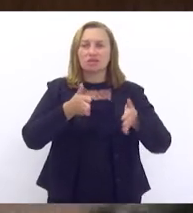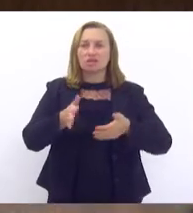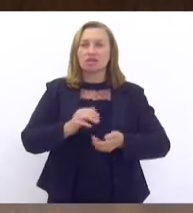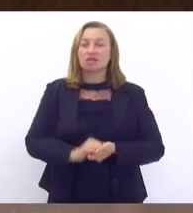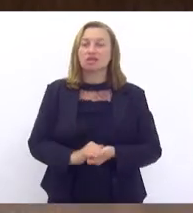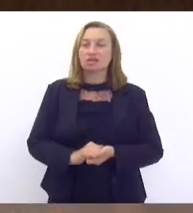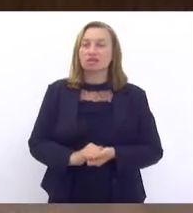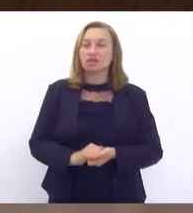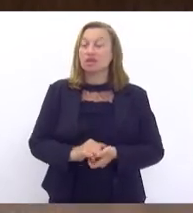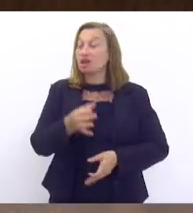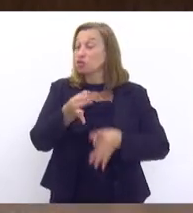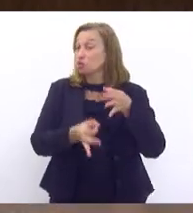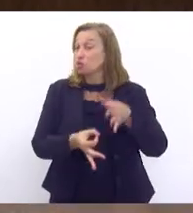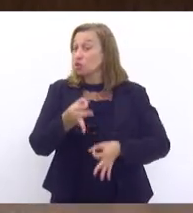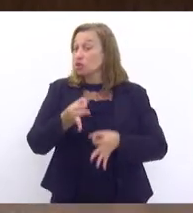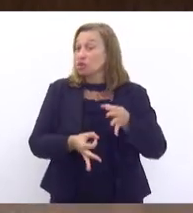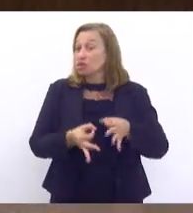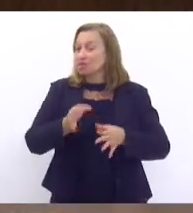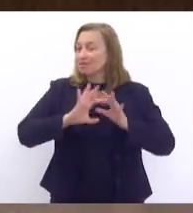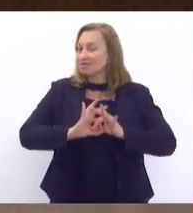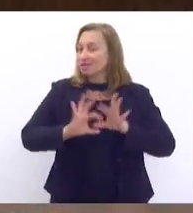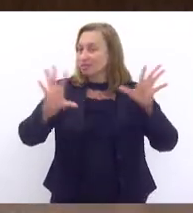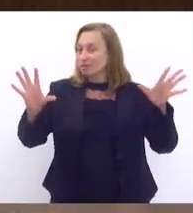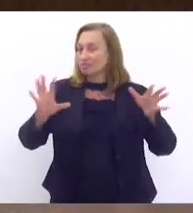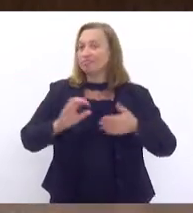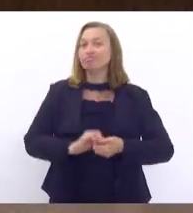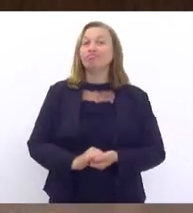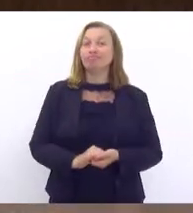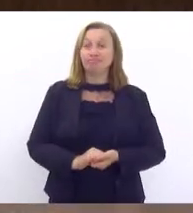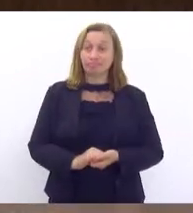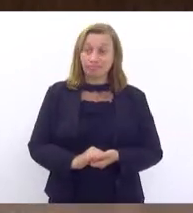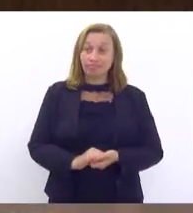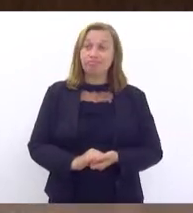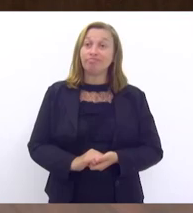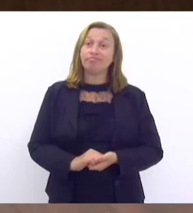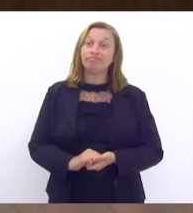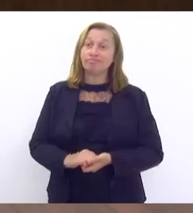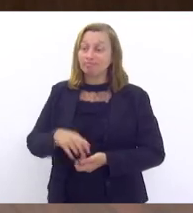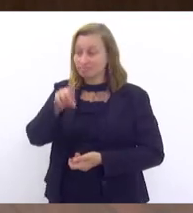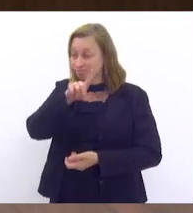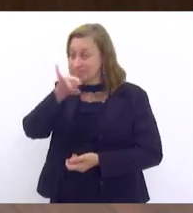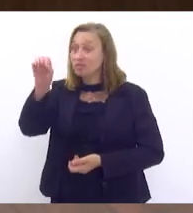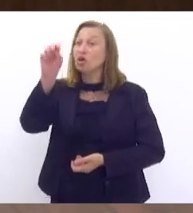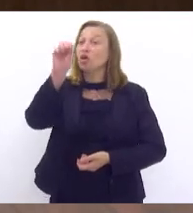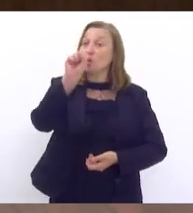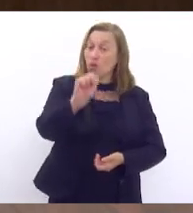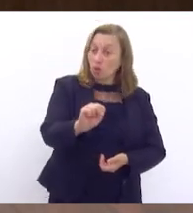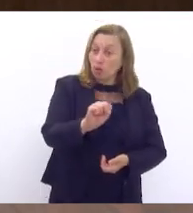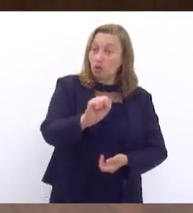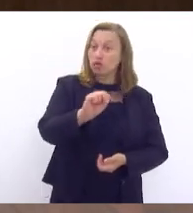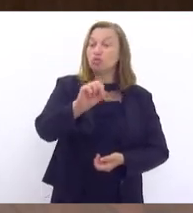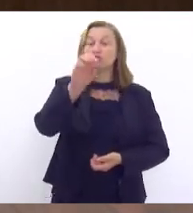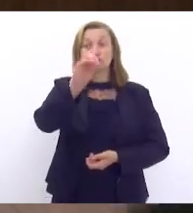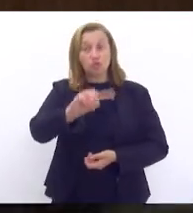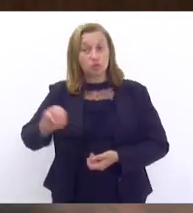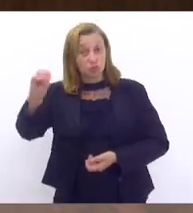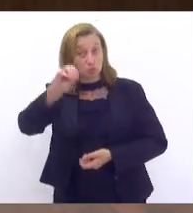a justiça da democracia, no dia 8 de